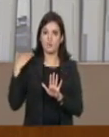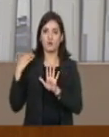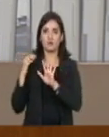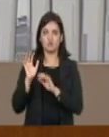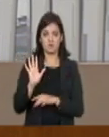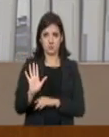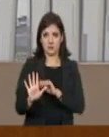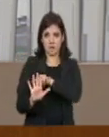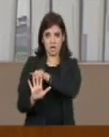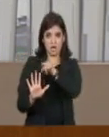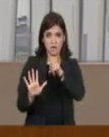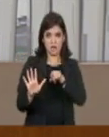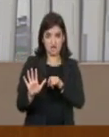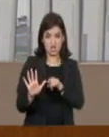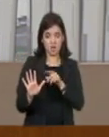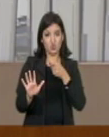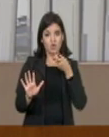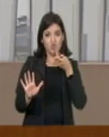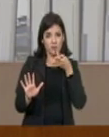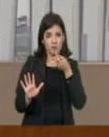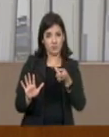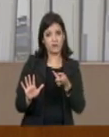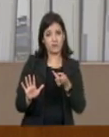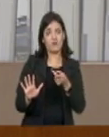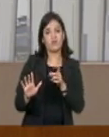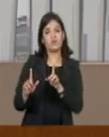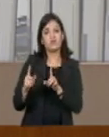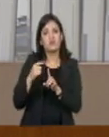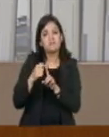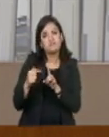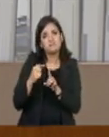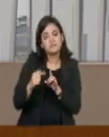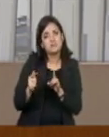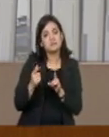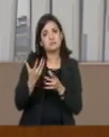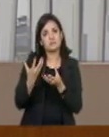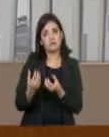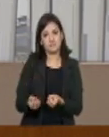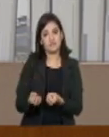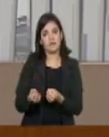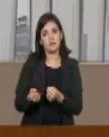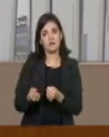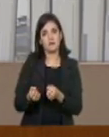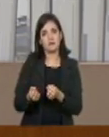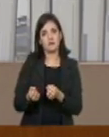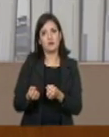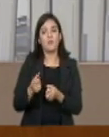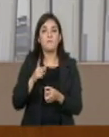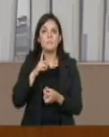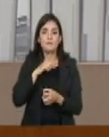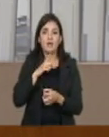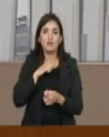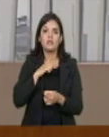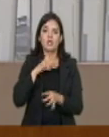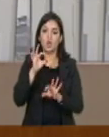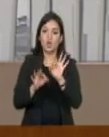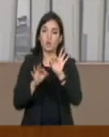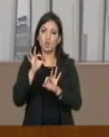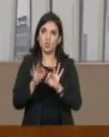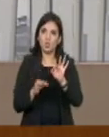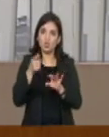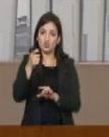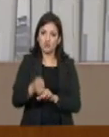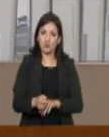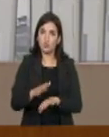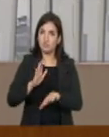julgavam parcialmente procedente para dar interpretação conforme. Esta